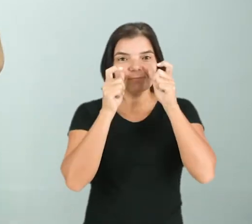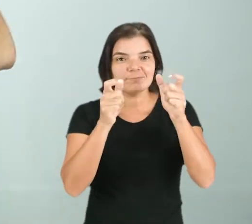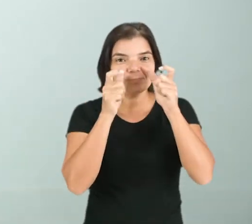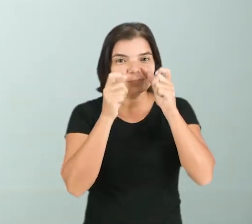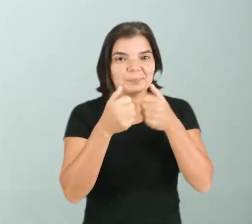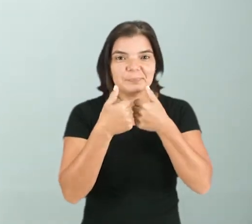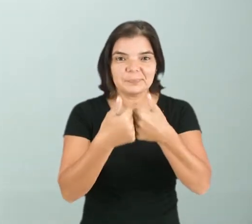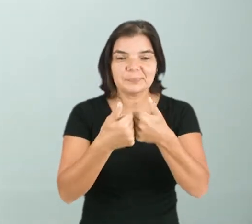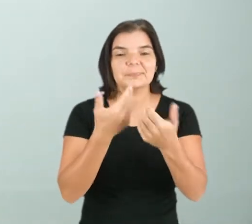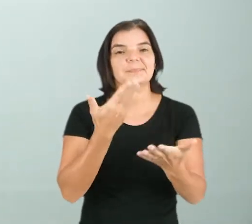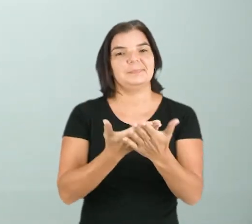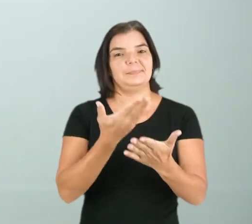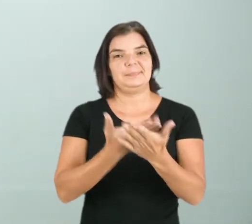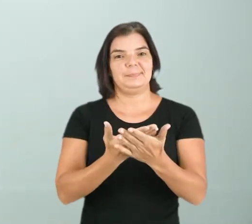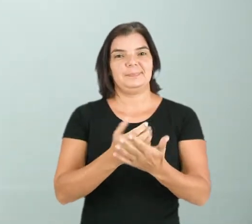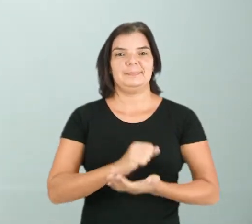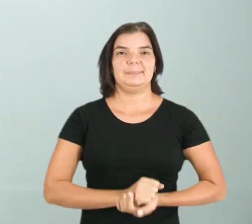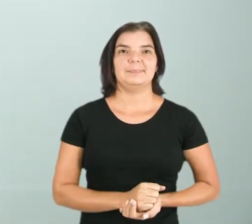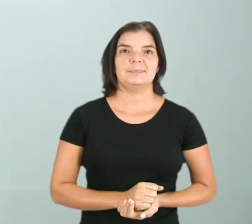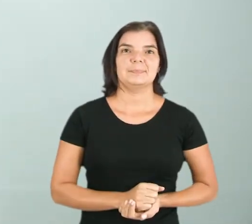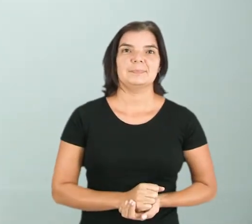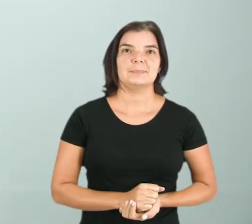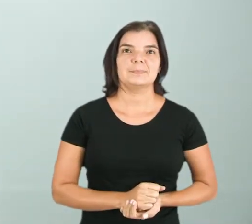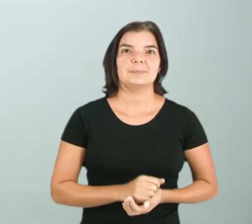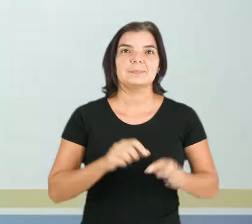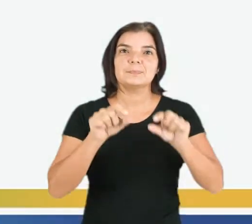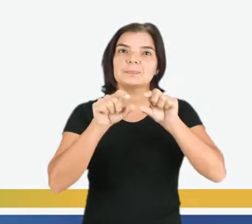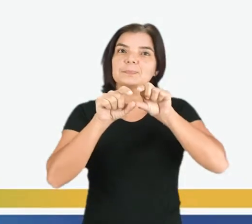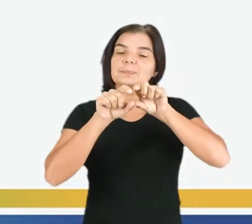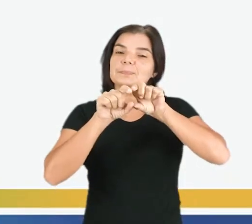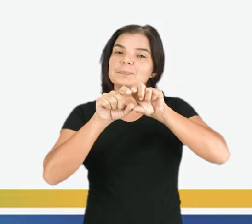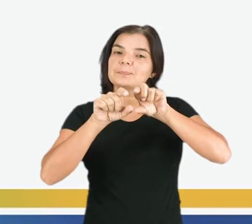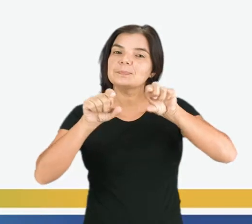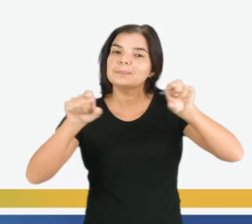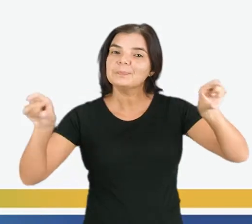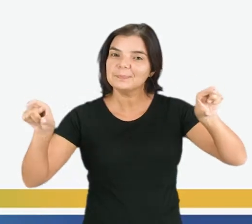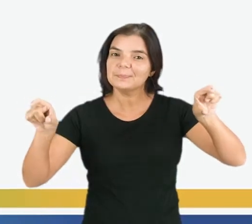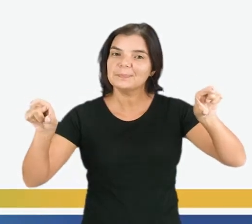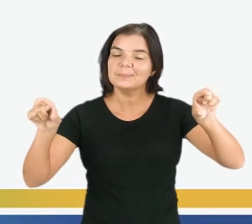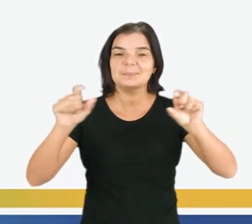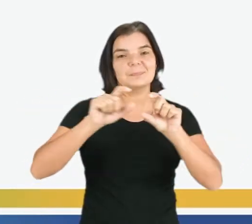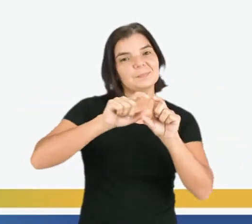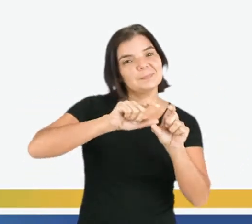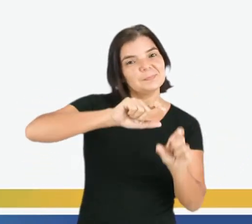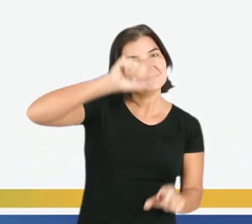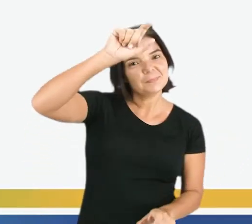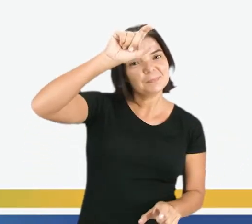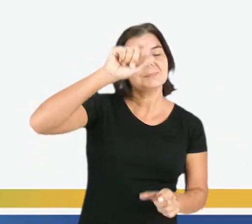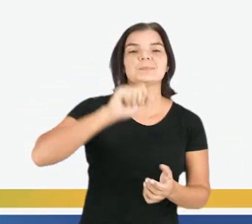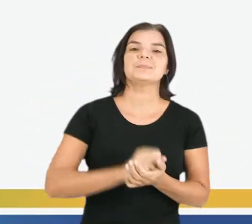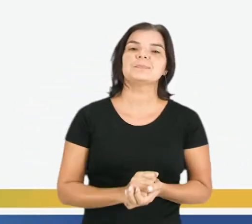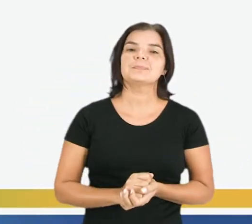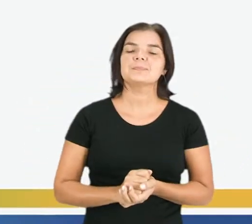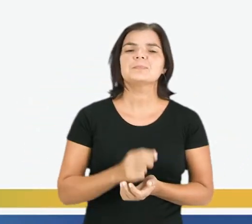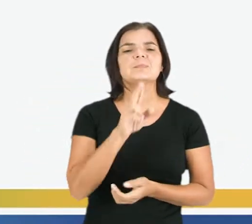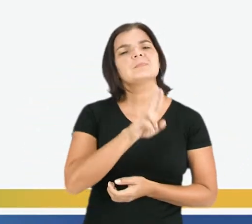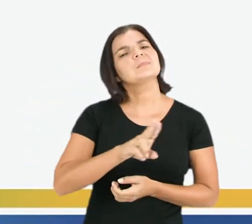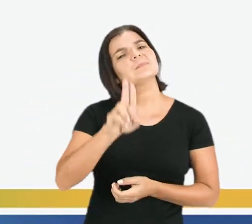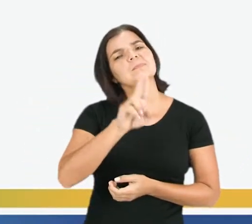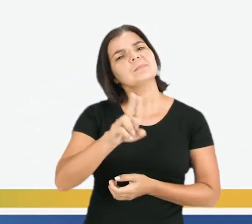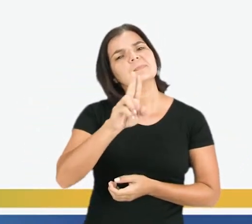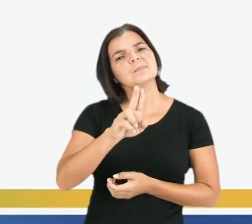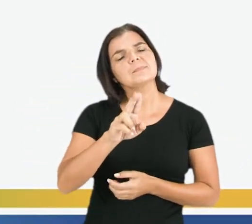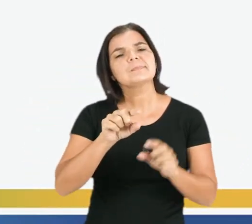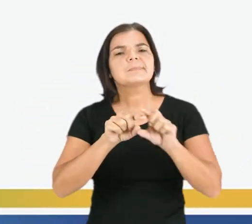ligadinho, tá bom? Na nossa aula, medidas de comprimento, hoje nós vamos falar. O que vocês usam para